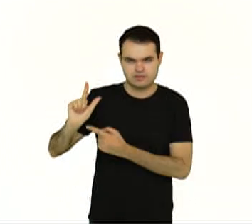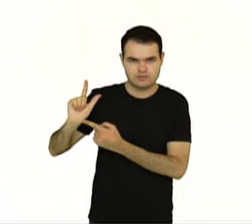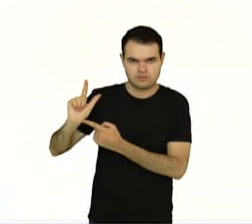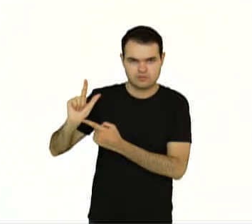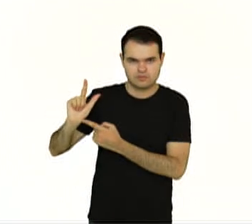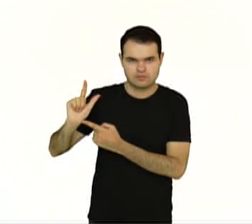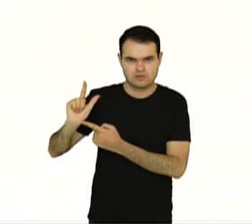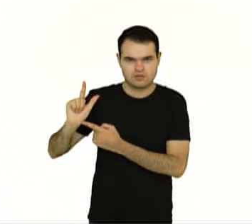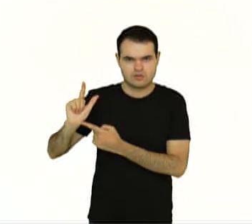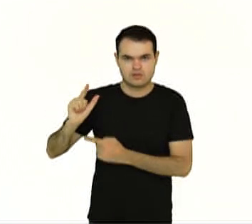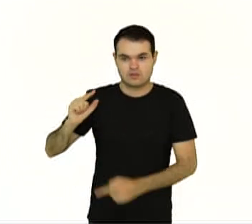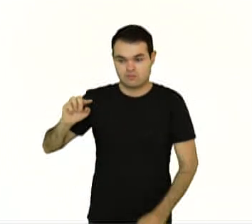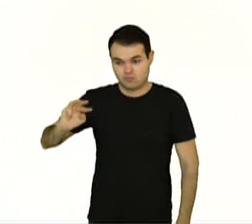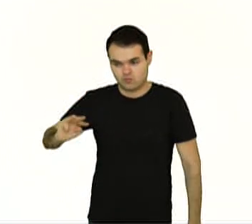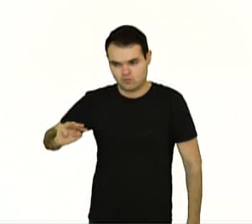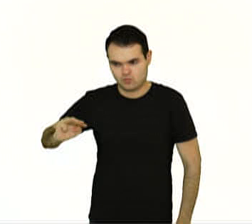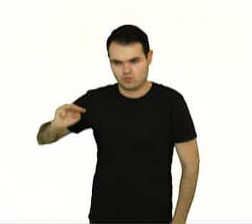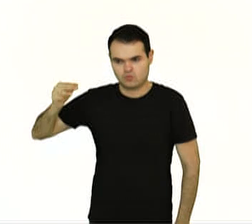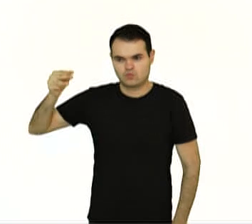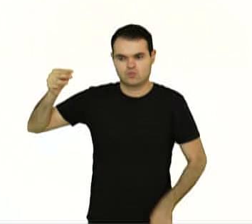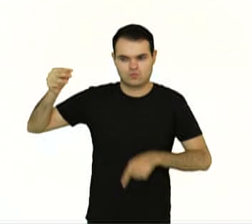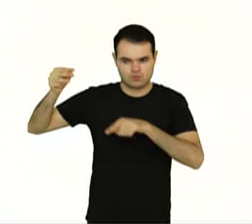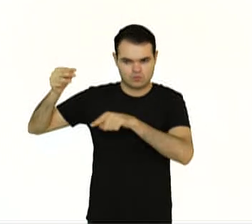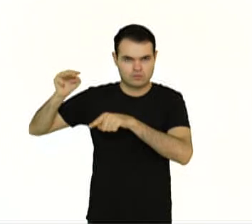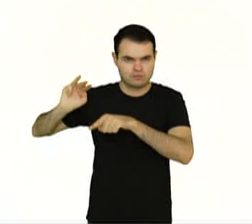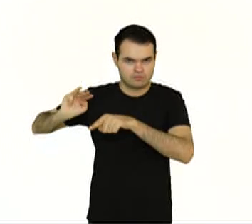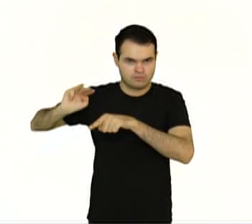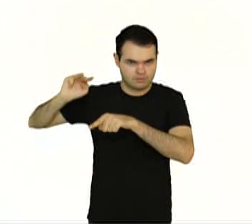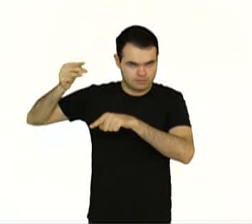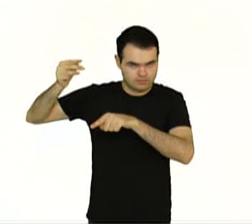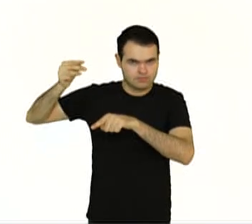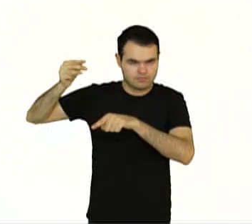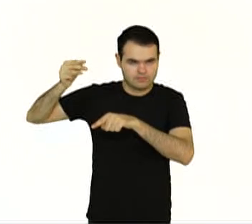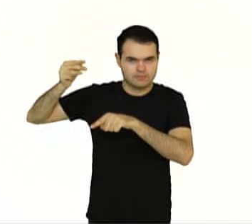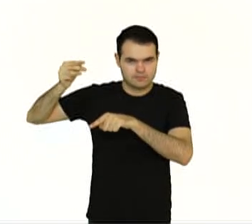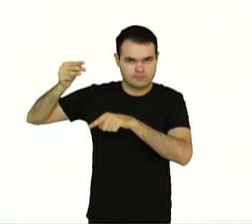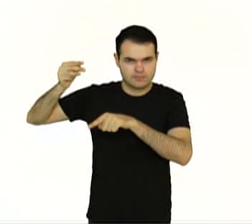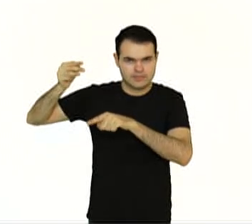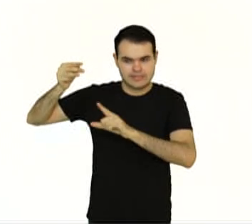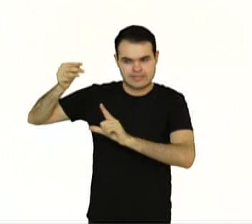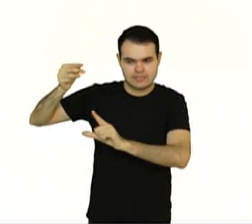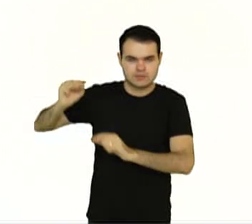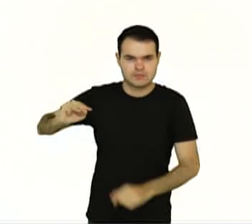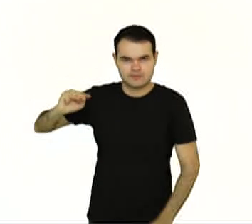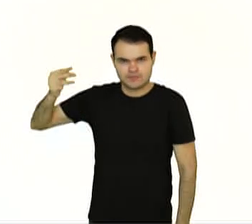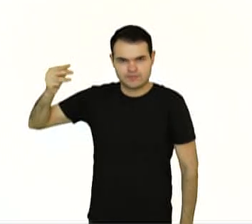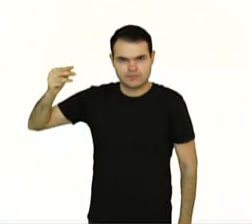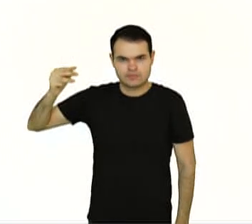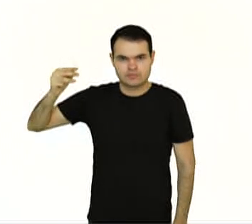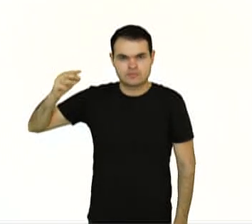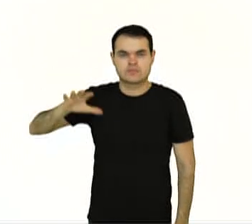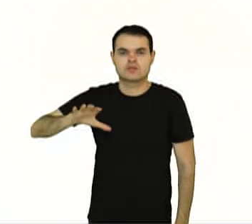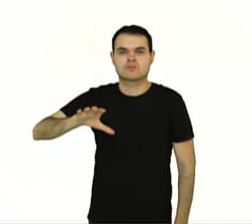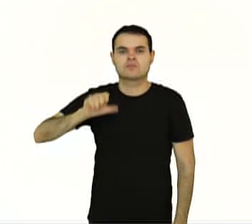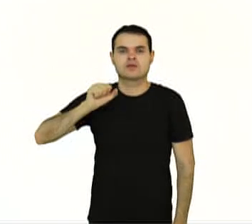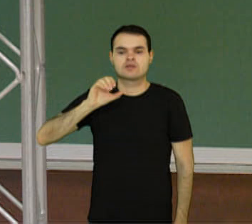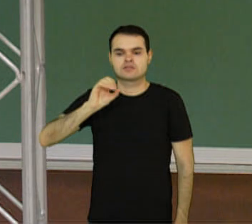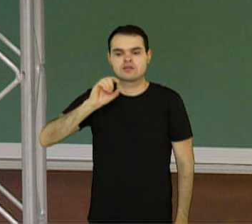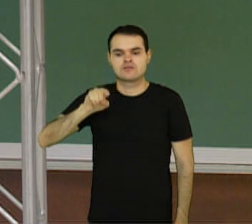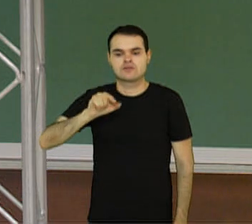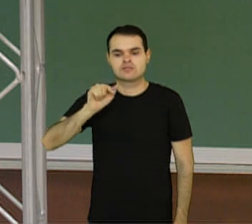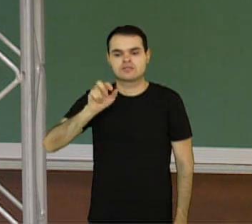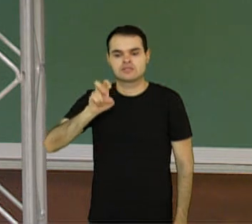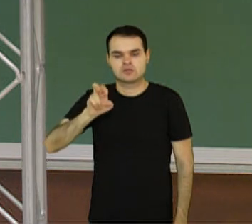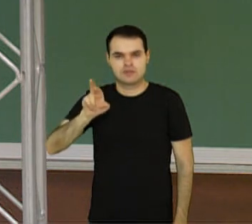se eu estou triplicando o valor, se eu estou triplicando a quantidade de litros, eu vou pegar esse